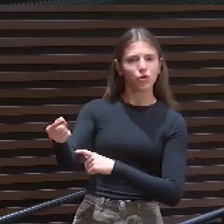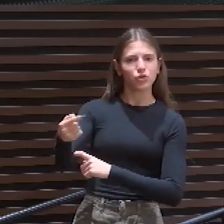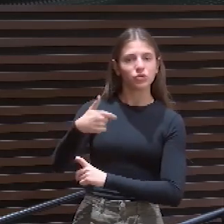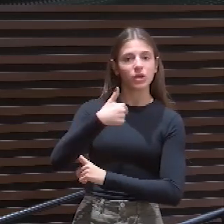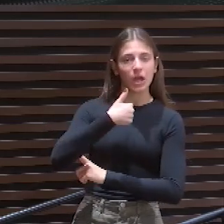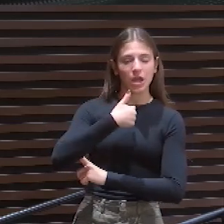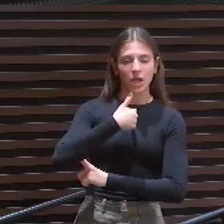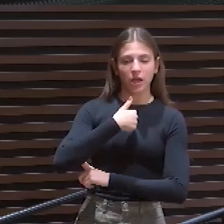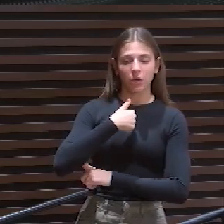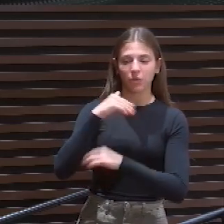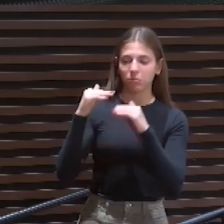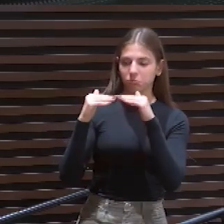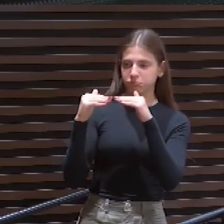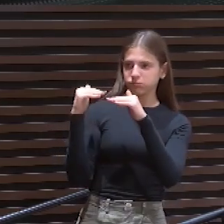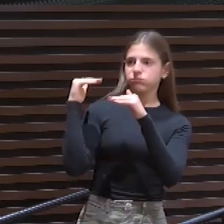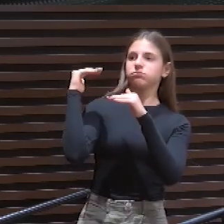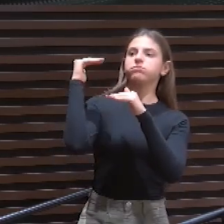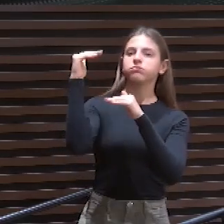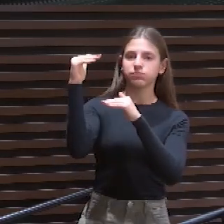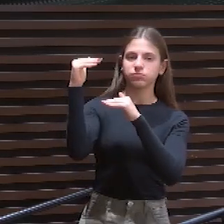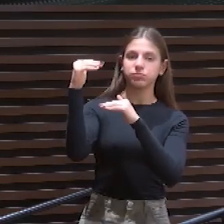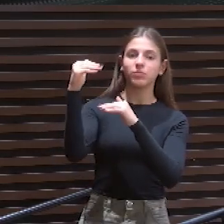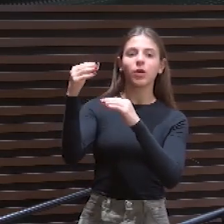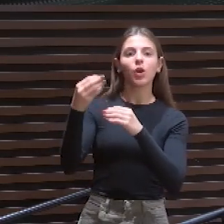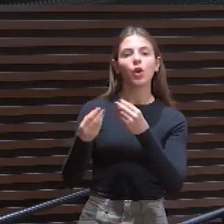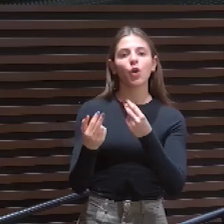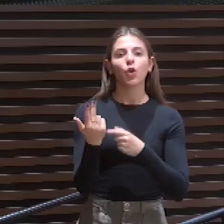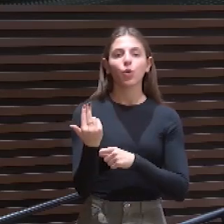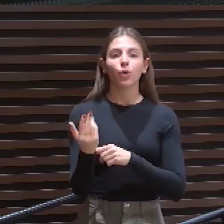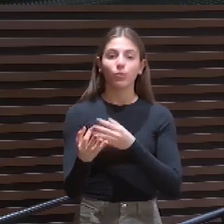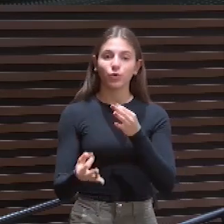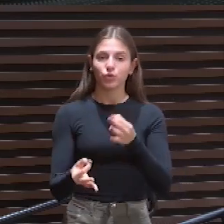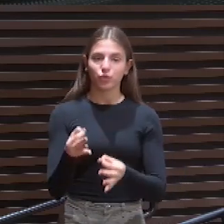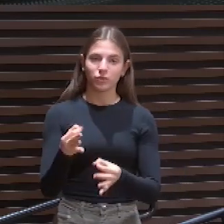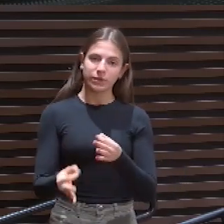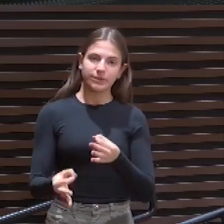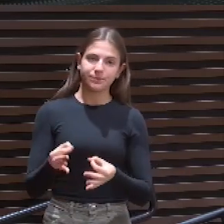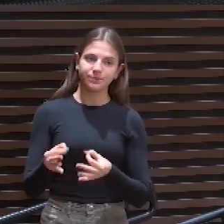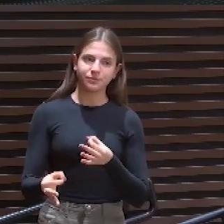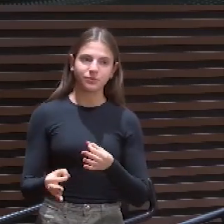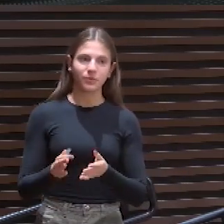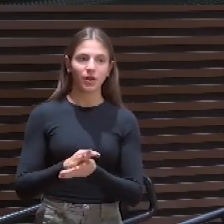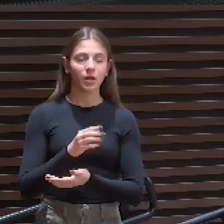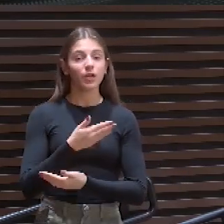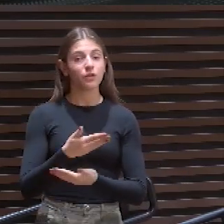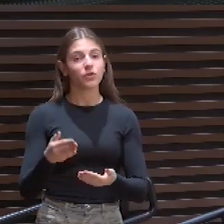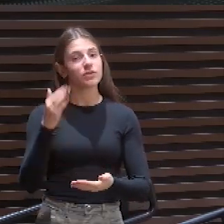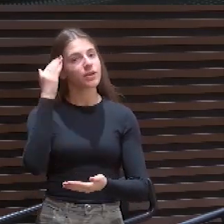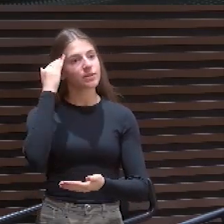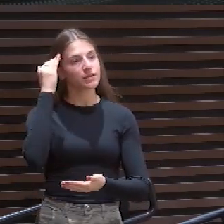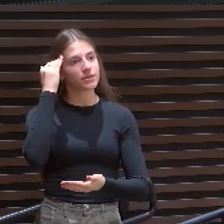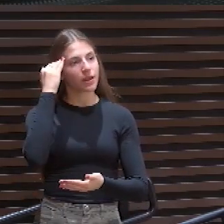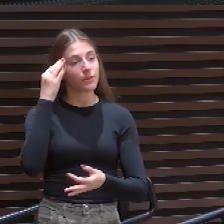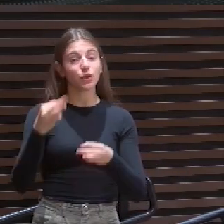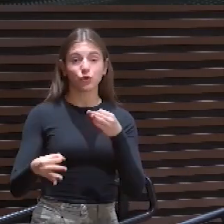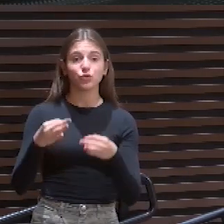lugar diferente, na posição de juiz, já adianto. E vocês sabem que o juiz veste a